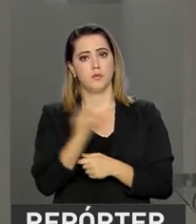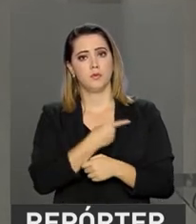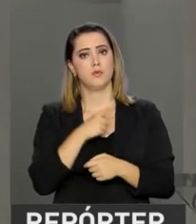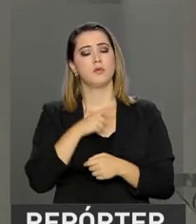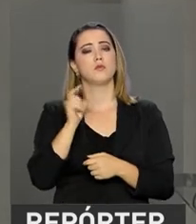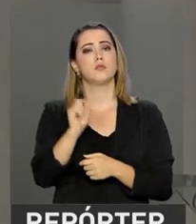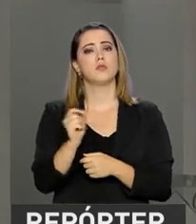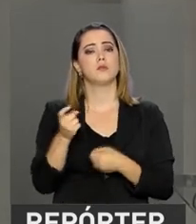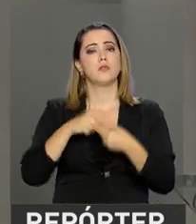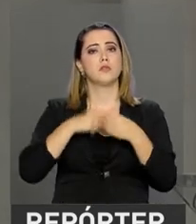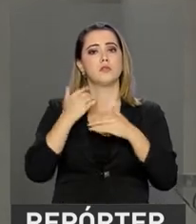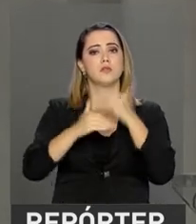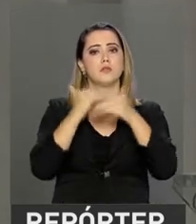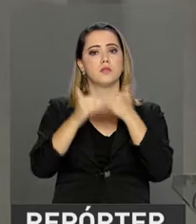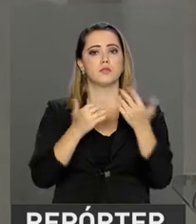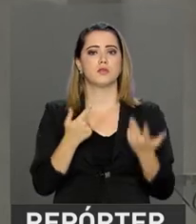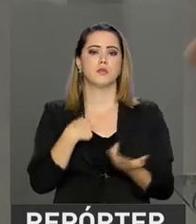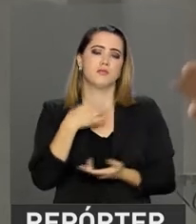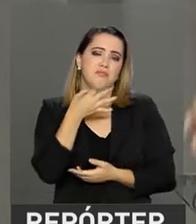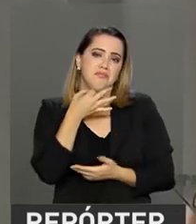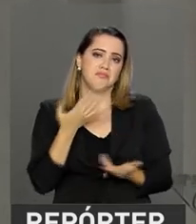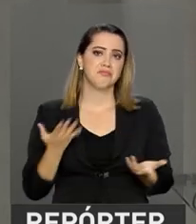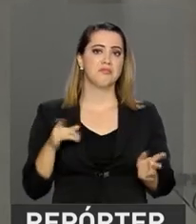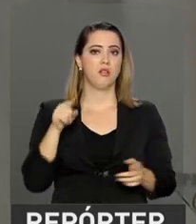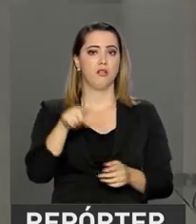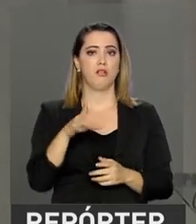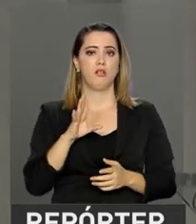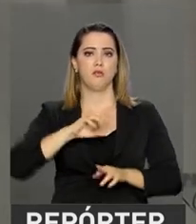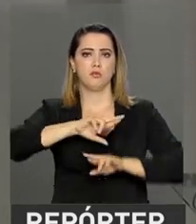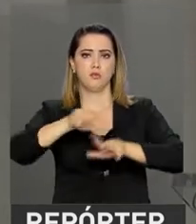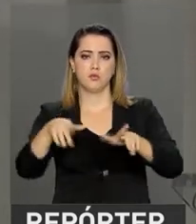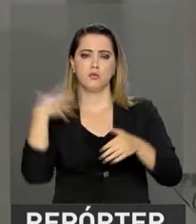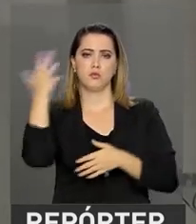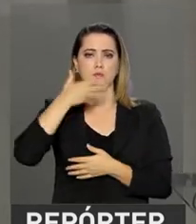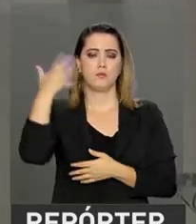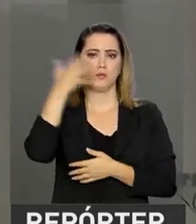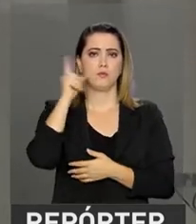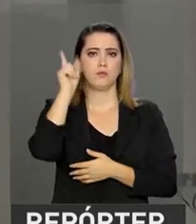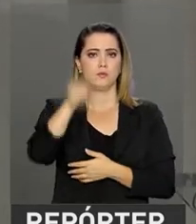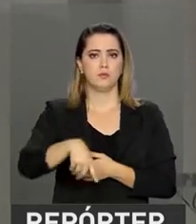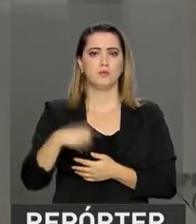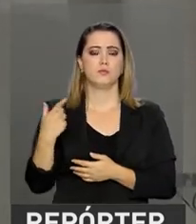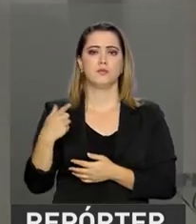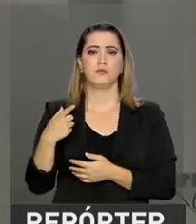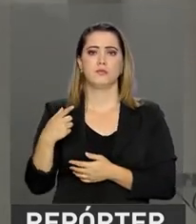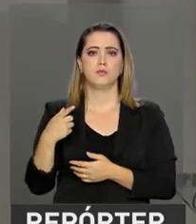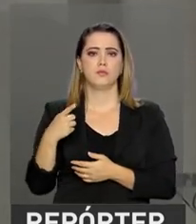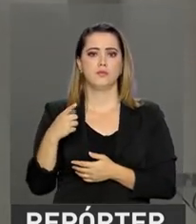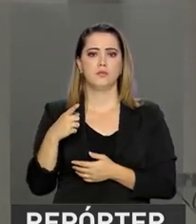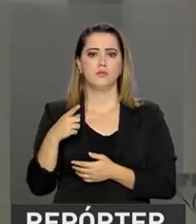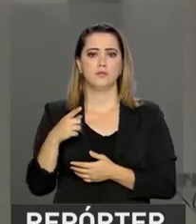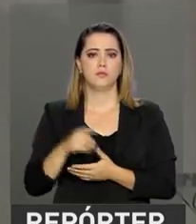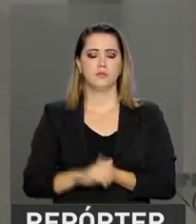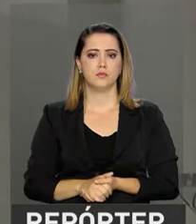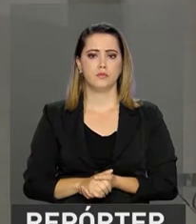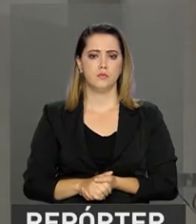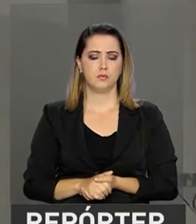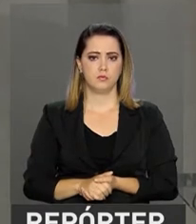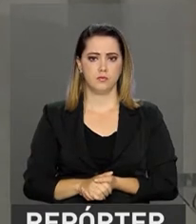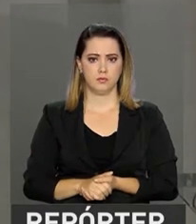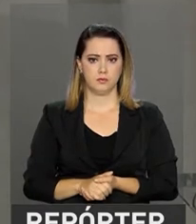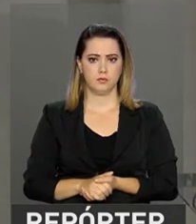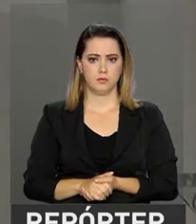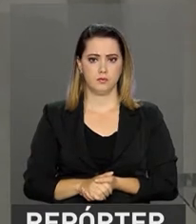recuperação não sei que muitas explicações estava já uma delas